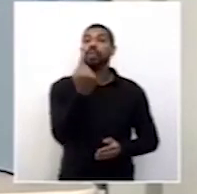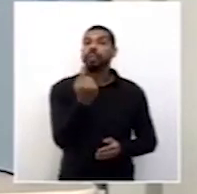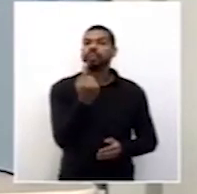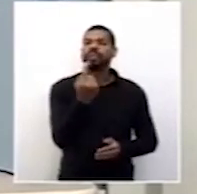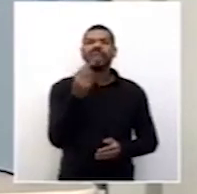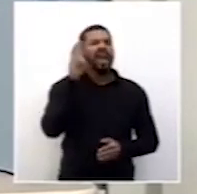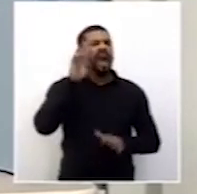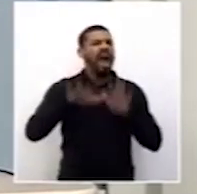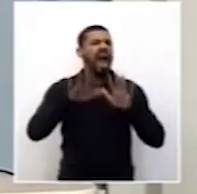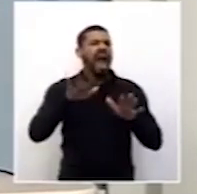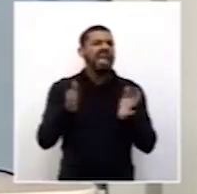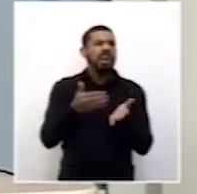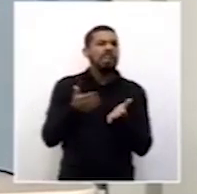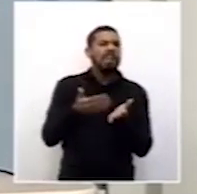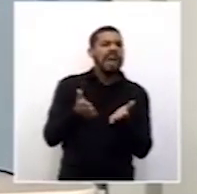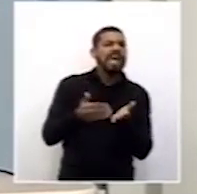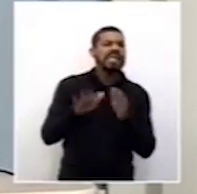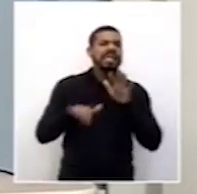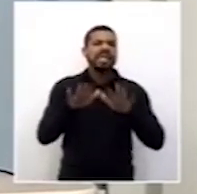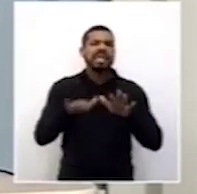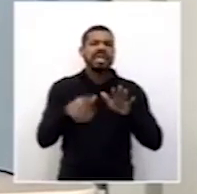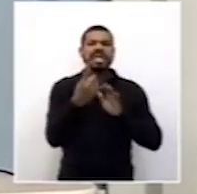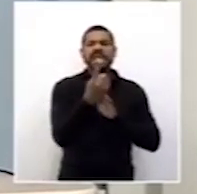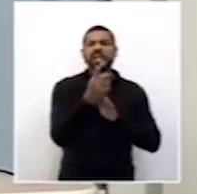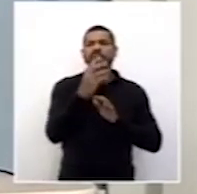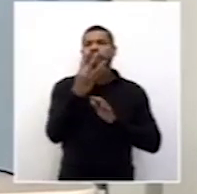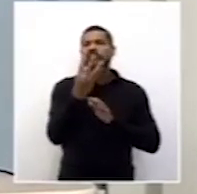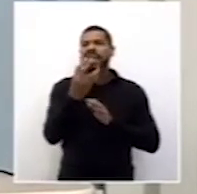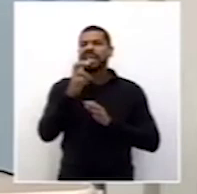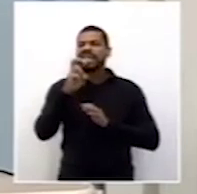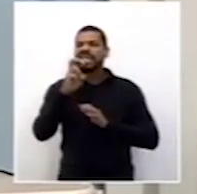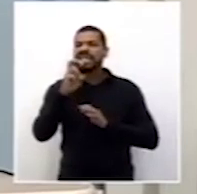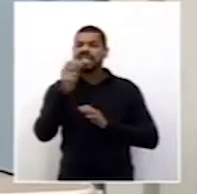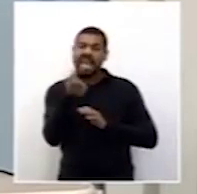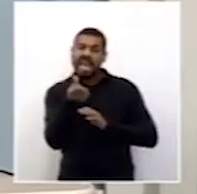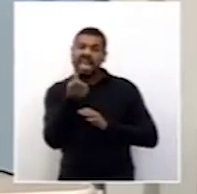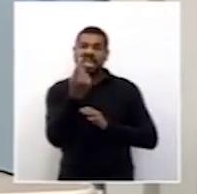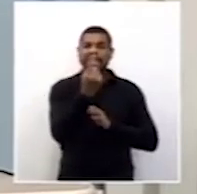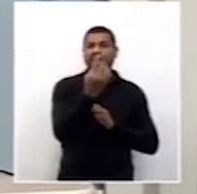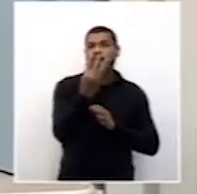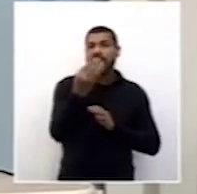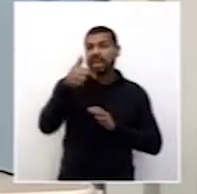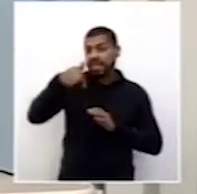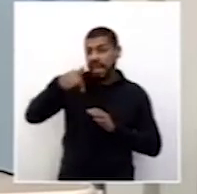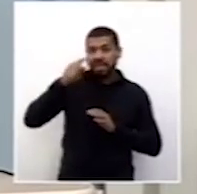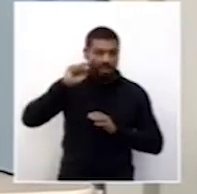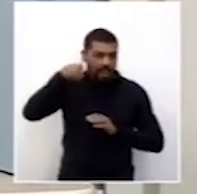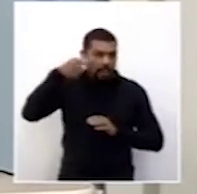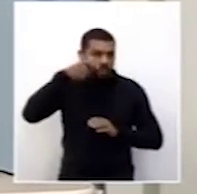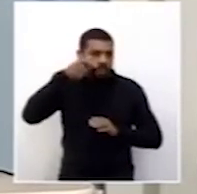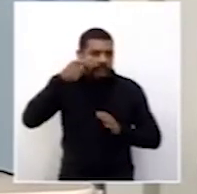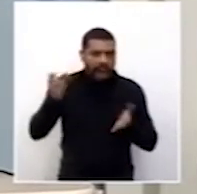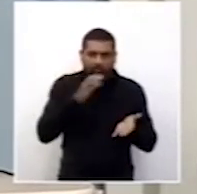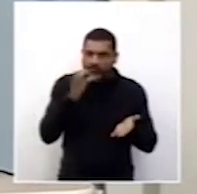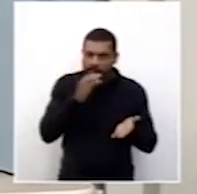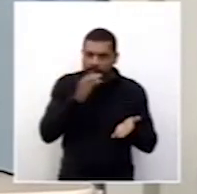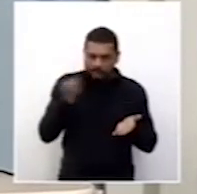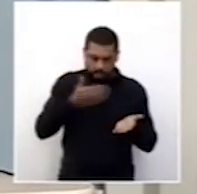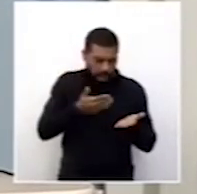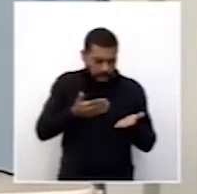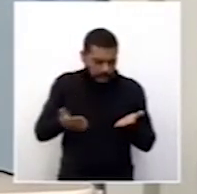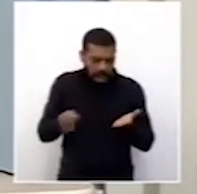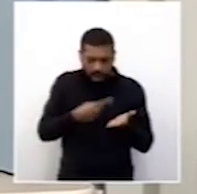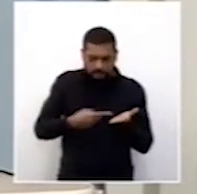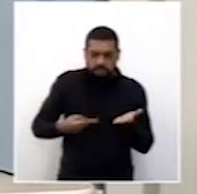estou enganada, acho que é na página 146, 147. Vocês podem dar uma olhada. Corre lá. Vai lá